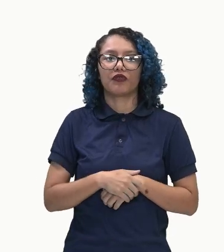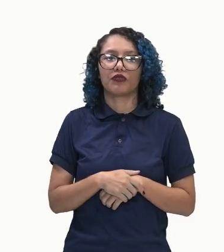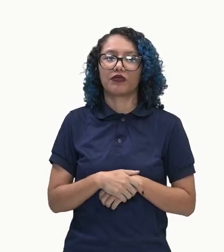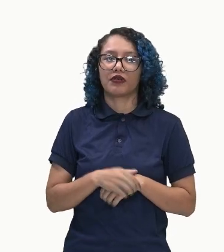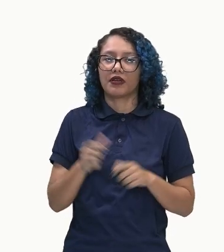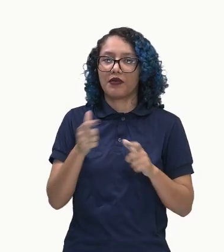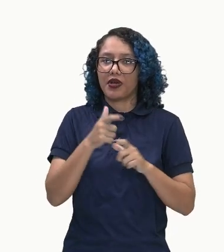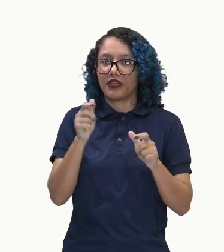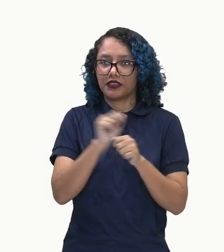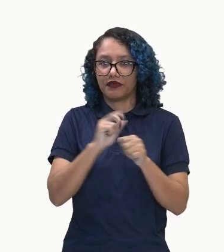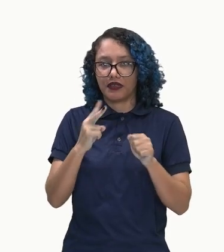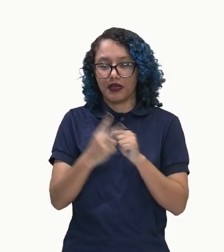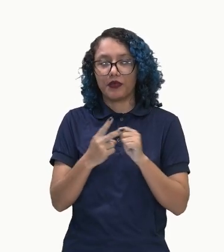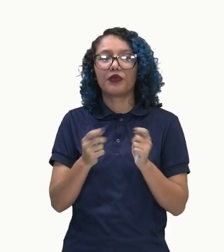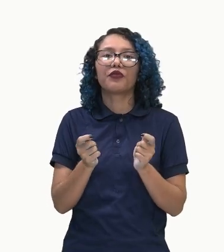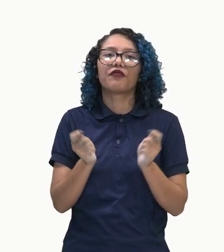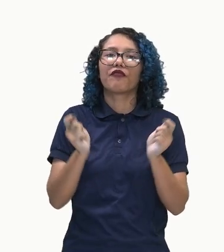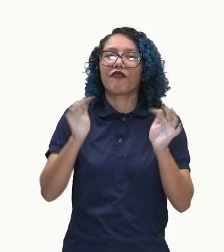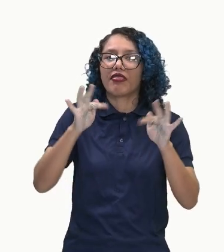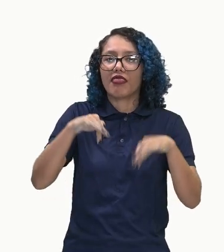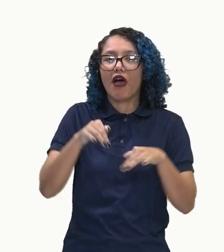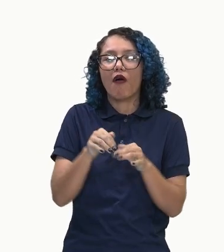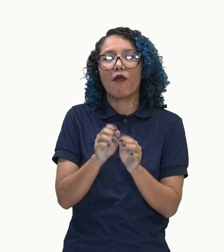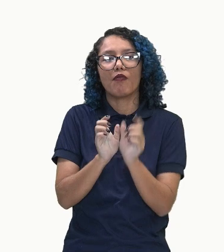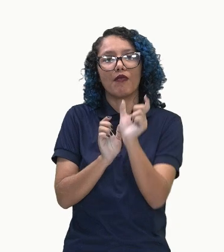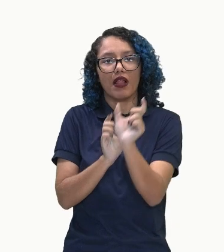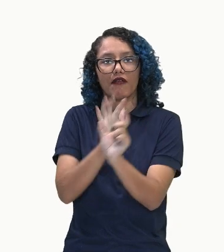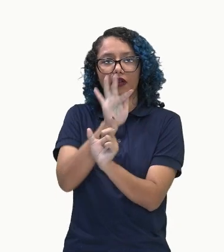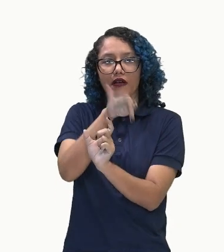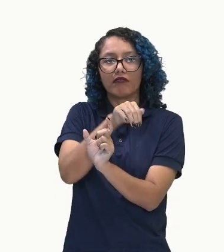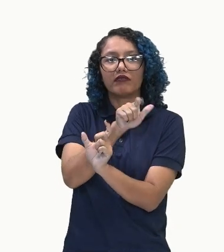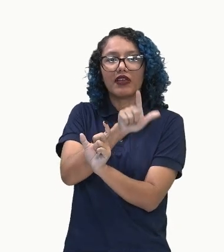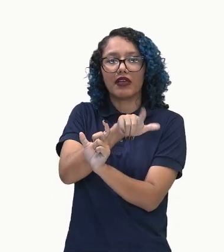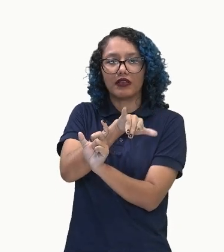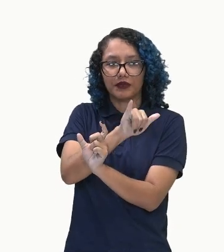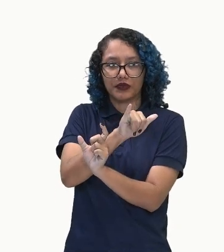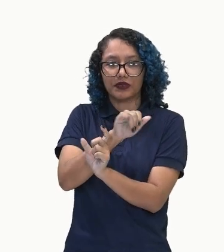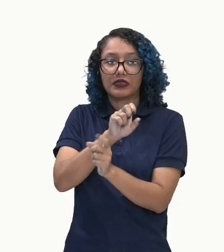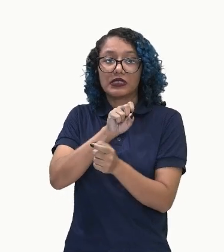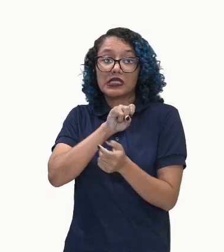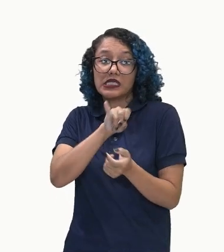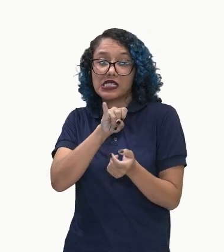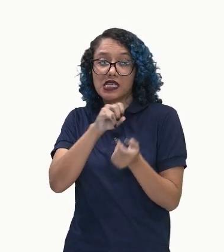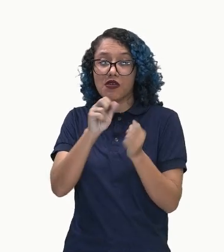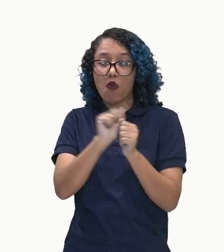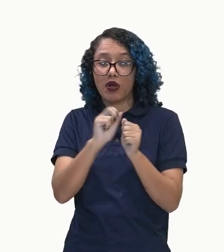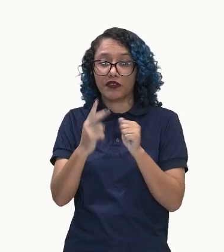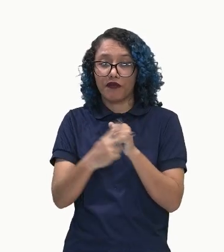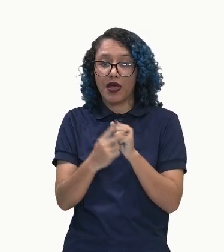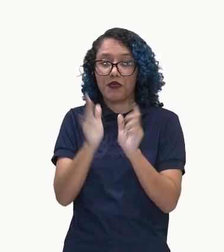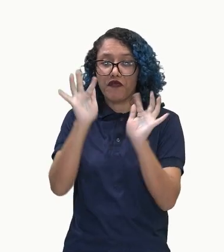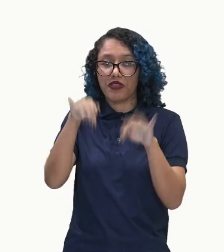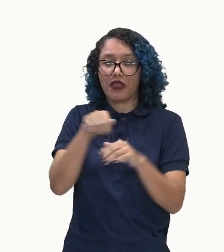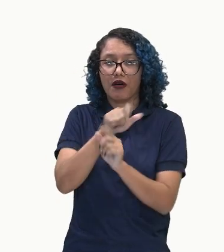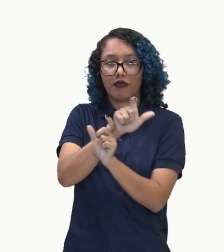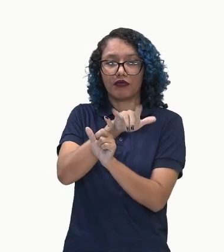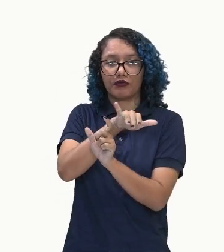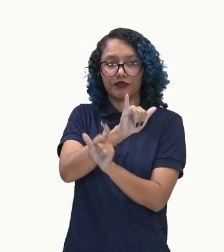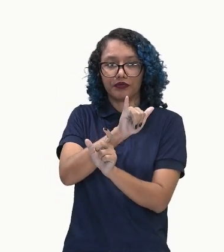língua inglesa têm terminação em LY. Os advérbios que terminam em LY são normalmente oriundos